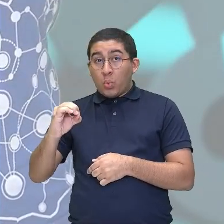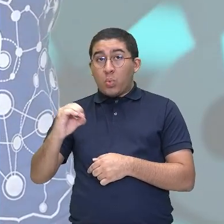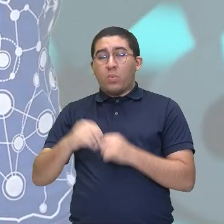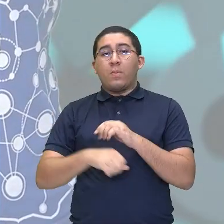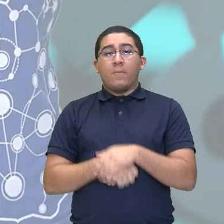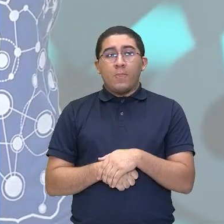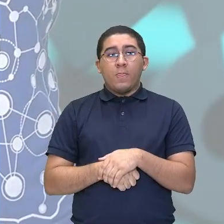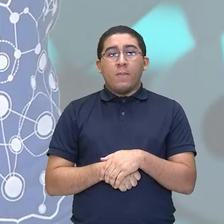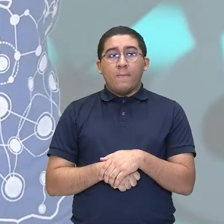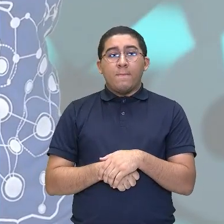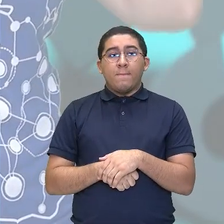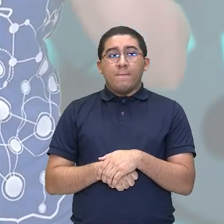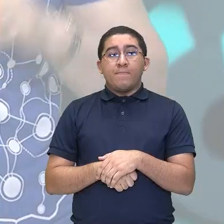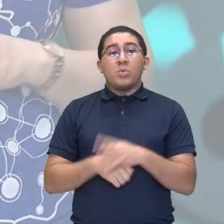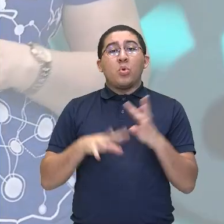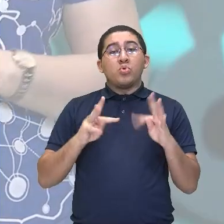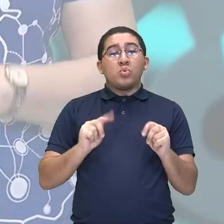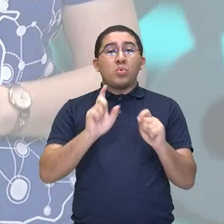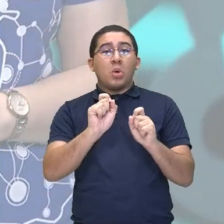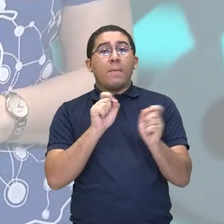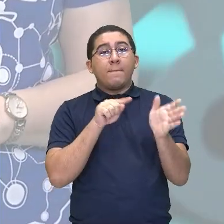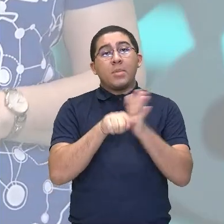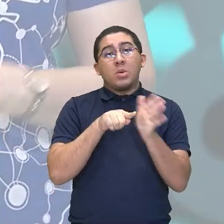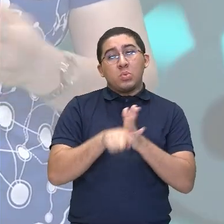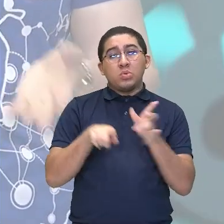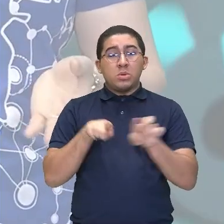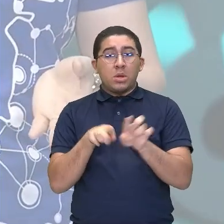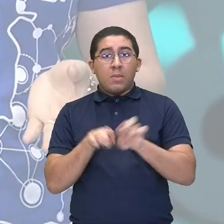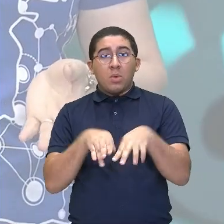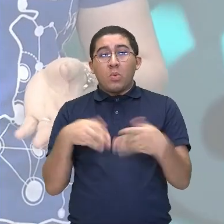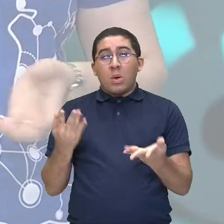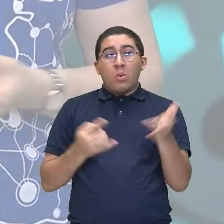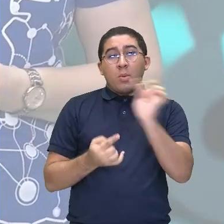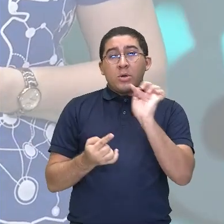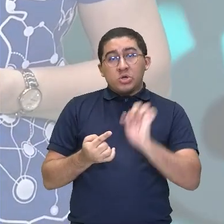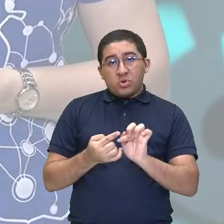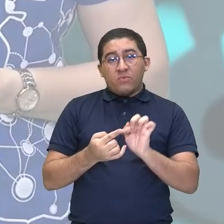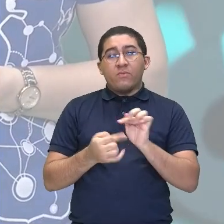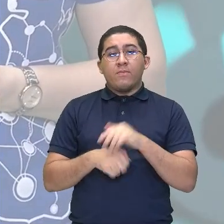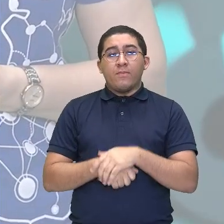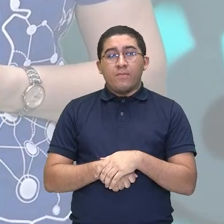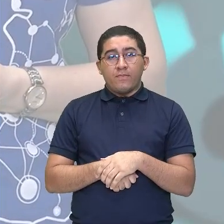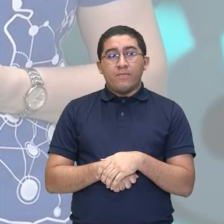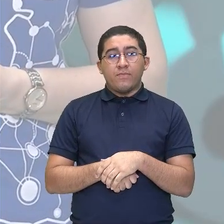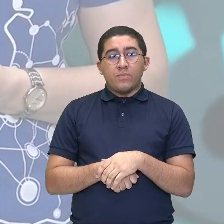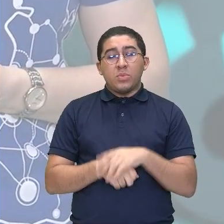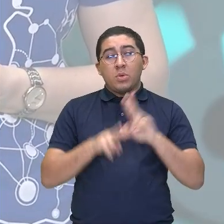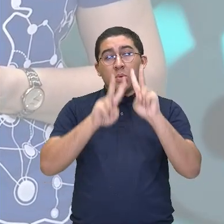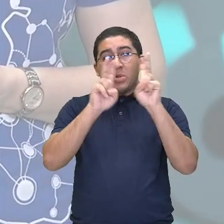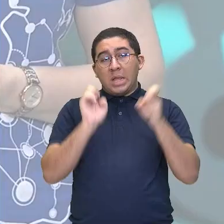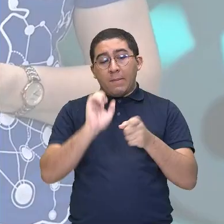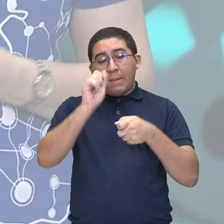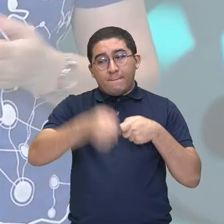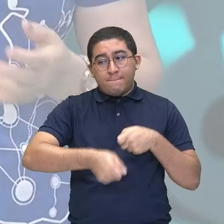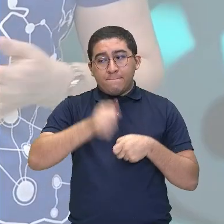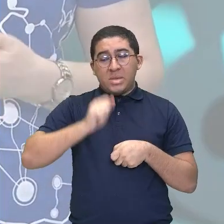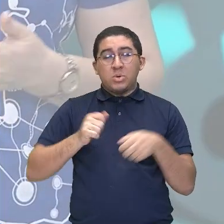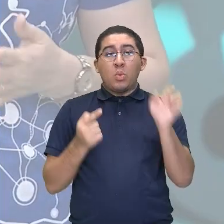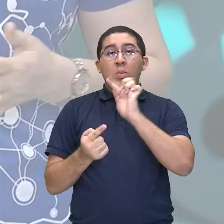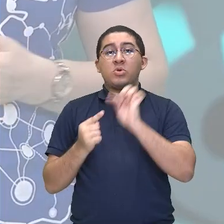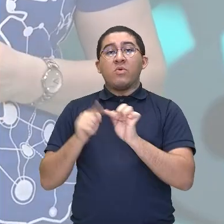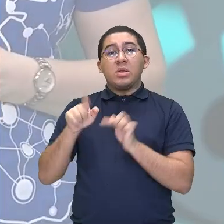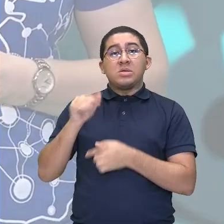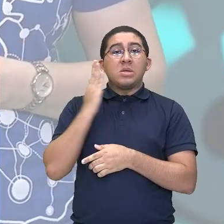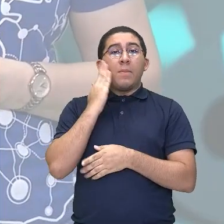perguntado, né, qual é o objetivo da entrevista? Ou seja, o tema é a pesca, né? E o objetivo da entrevista é saber quais